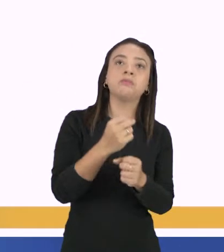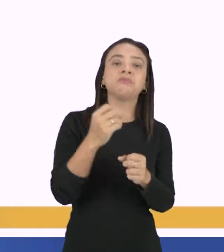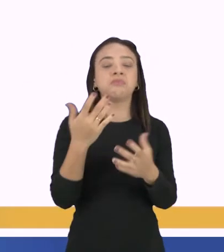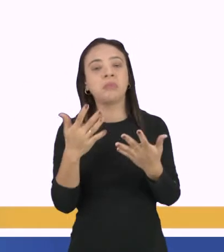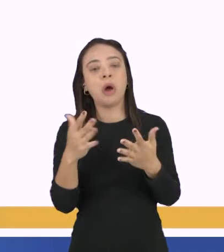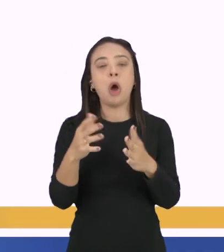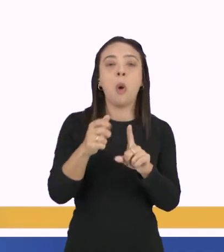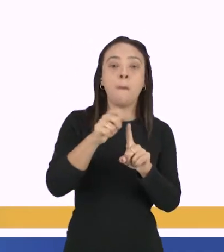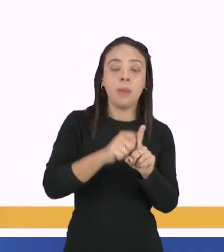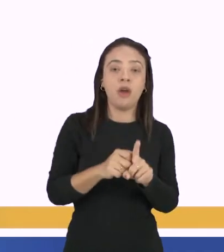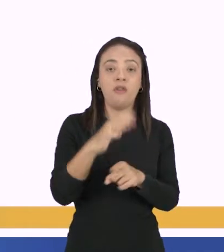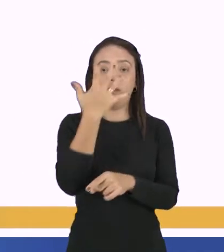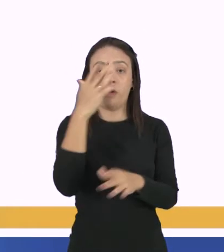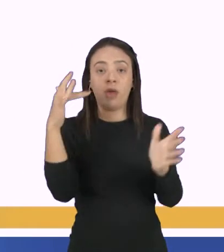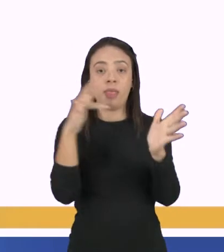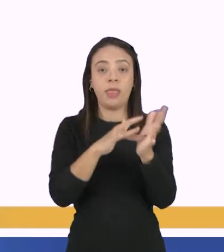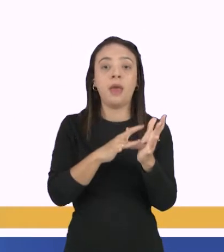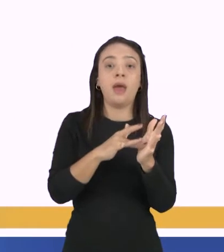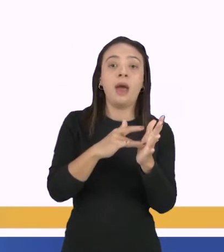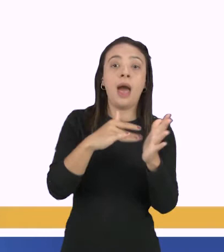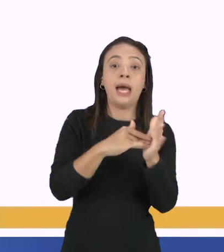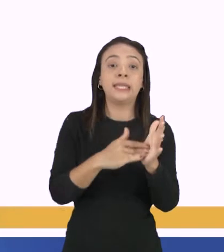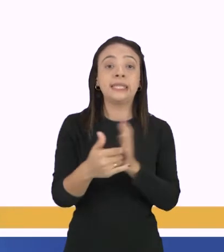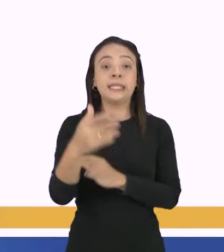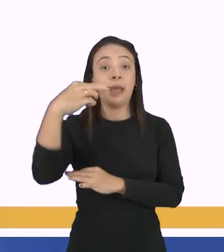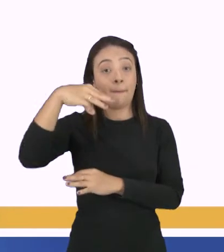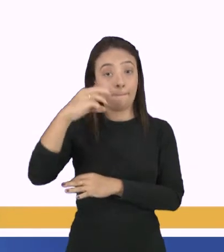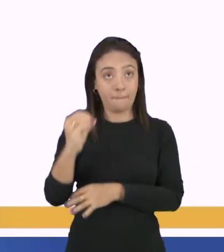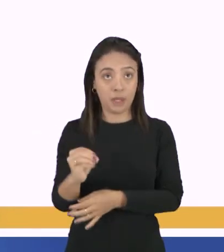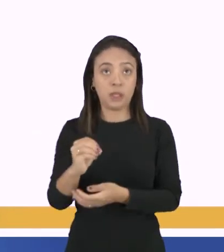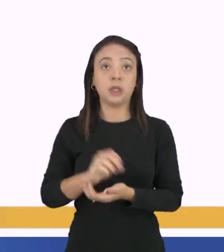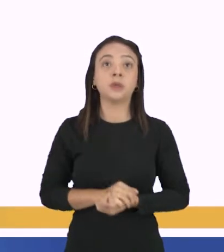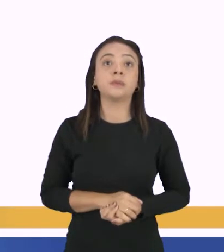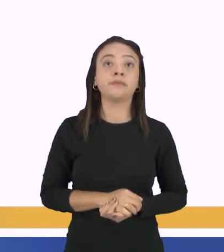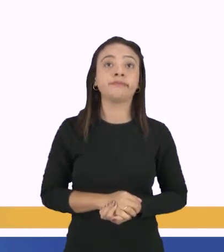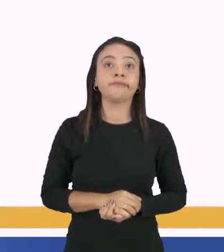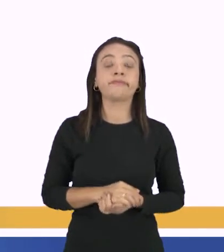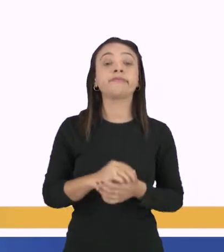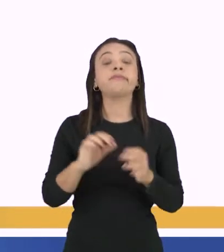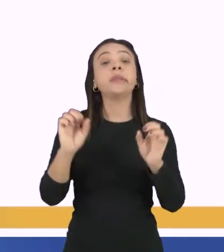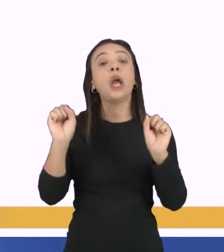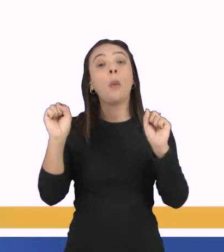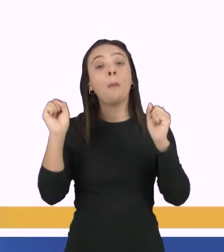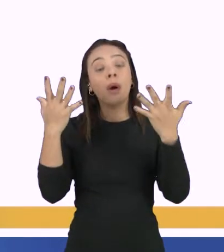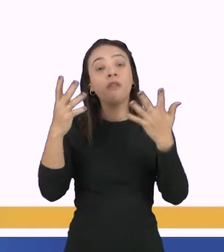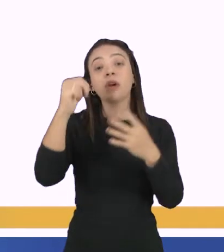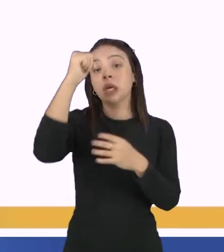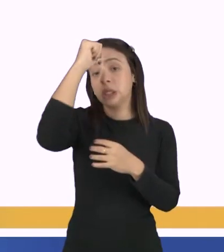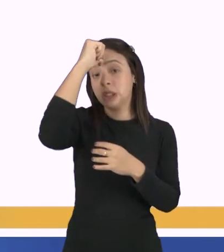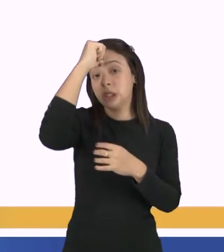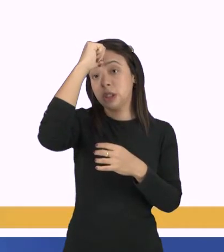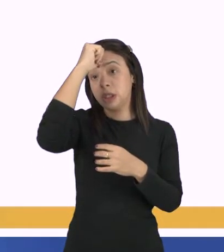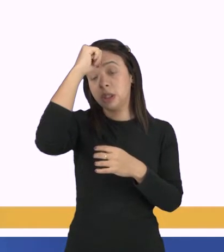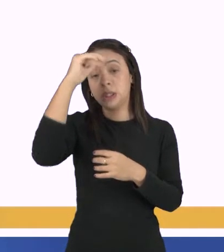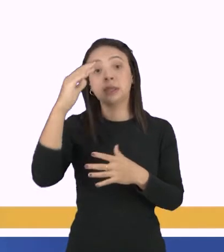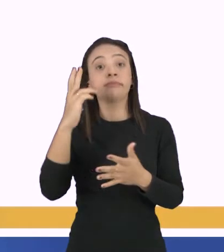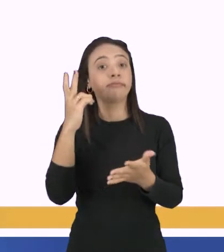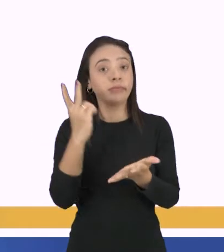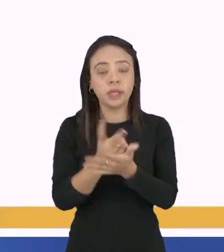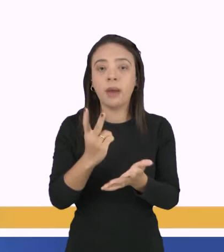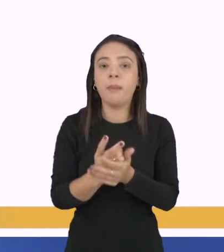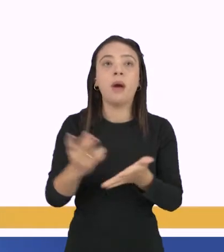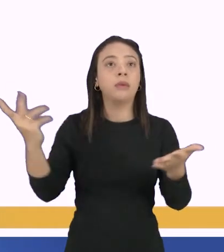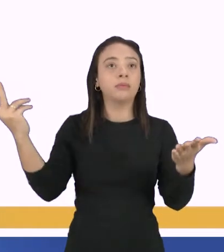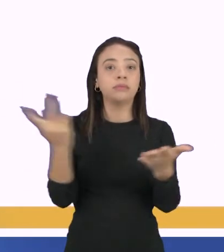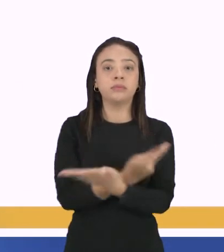e março, between February and March. Por ser uma das festas indianas mais populares, o país costuma